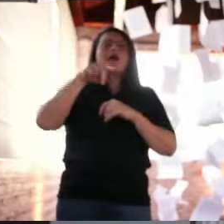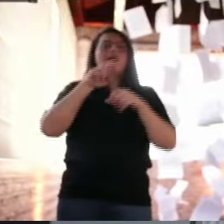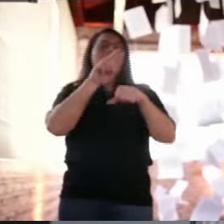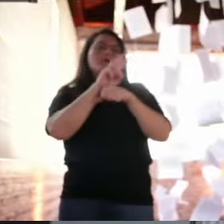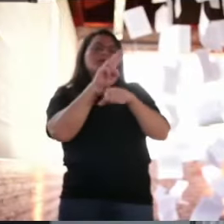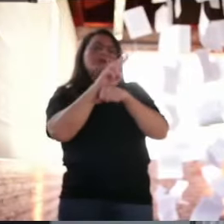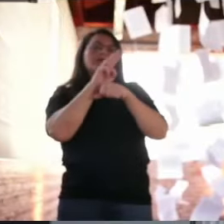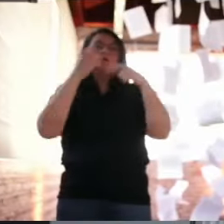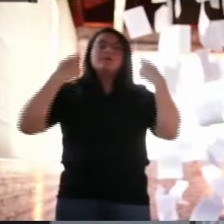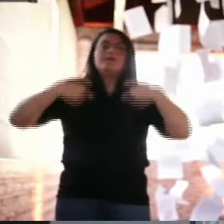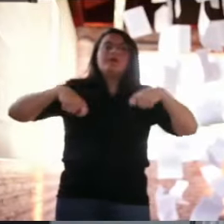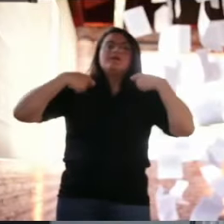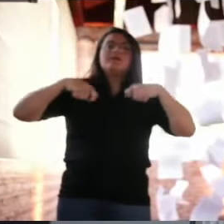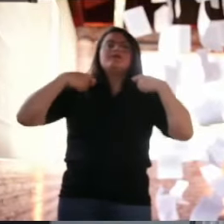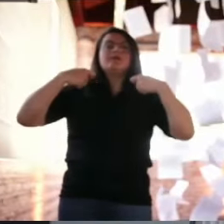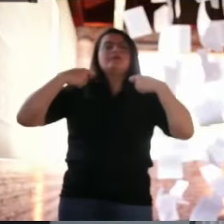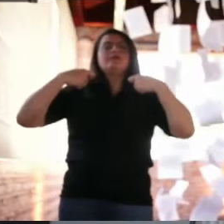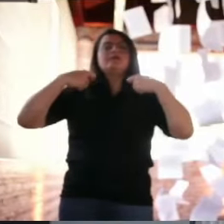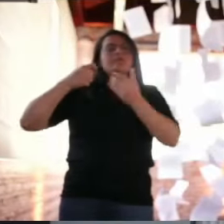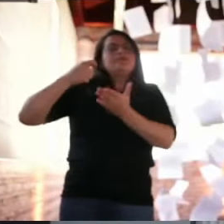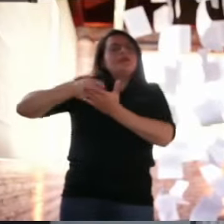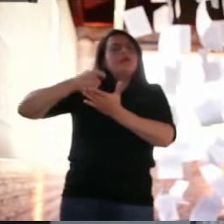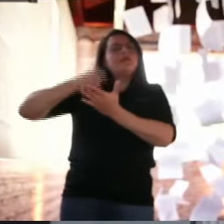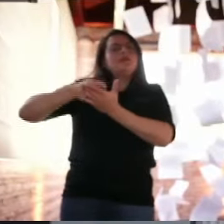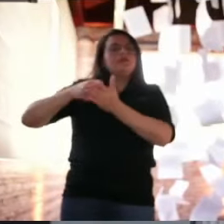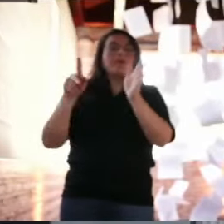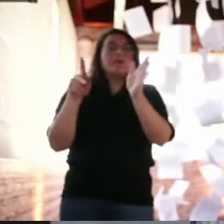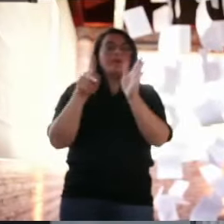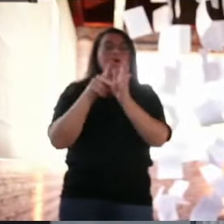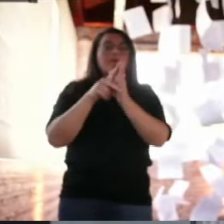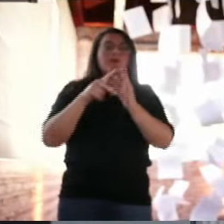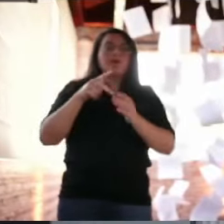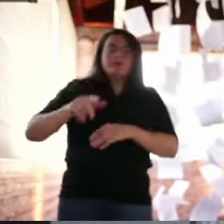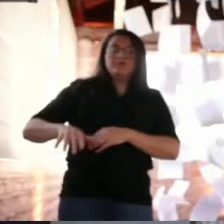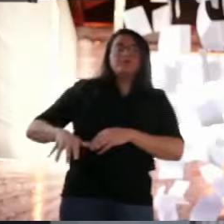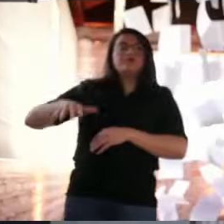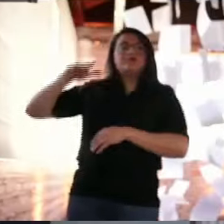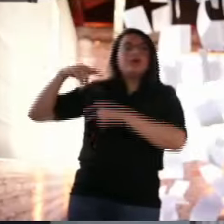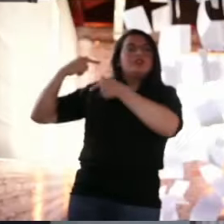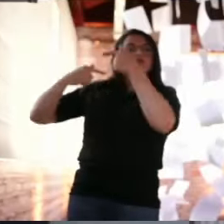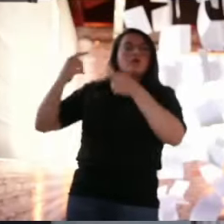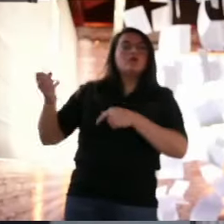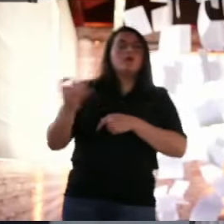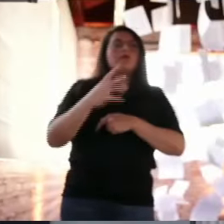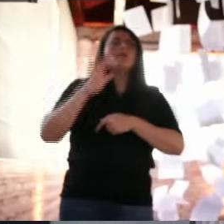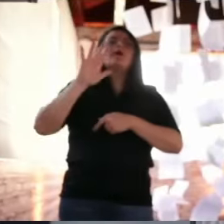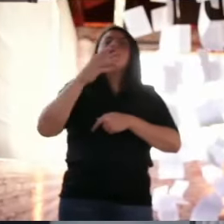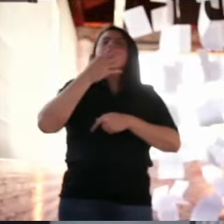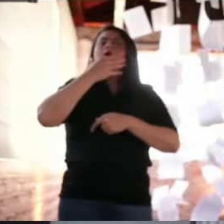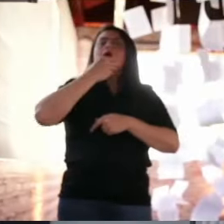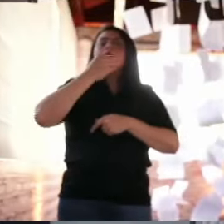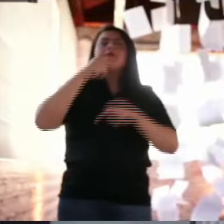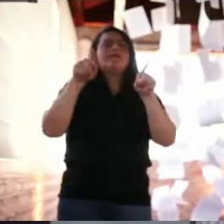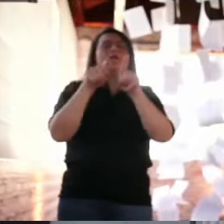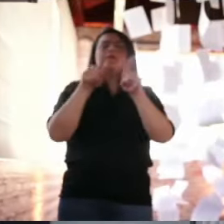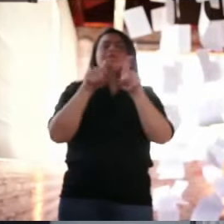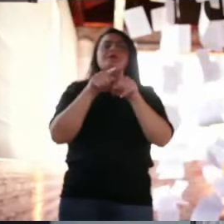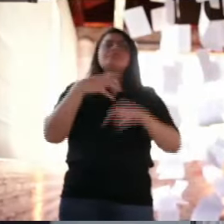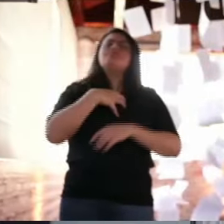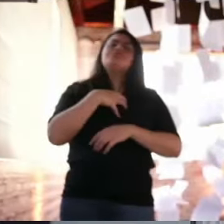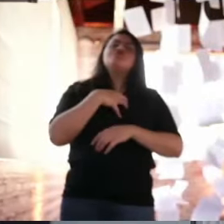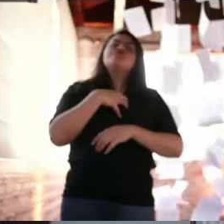necessários suficiente garantido para a criação da próxima geração os homens também não se implicam não se